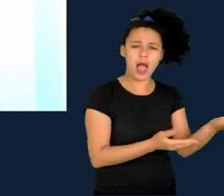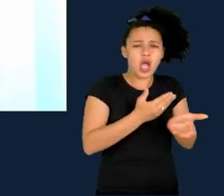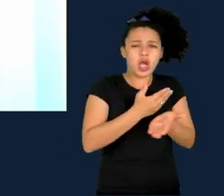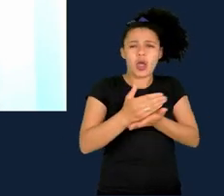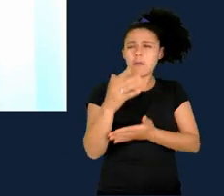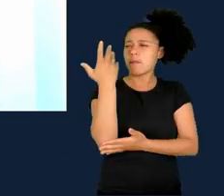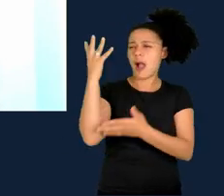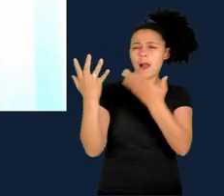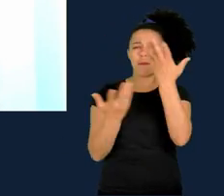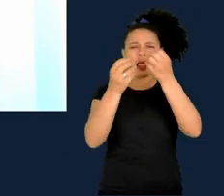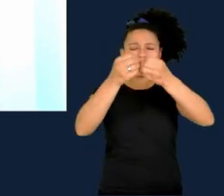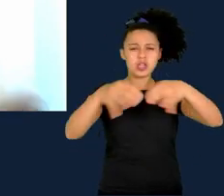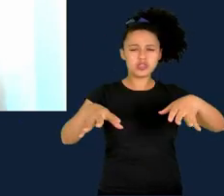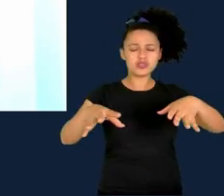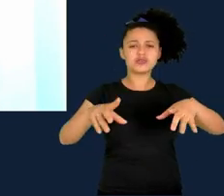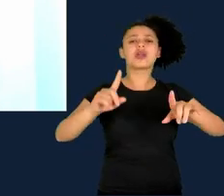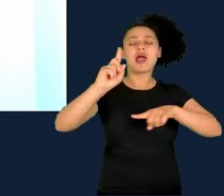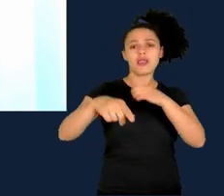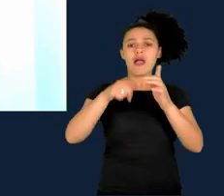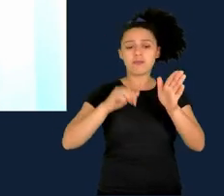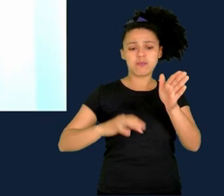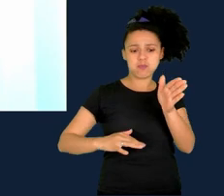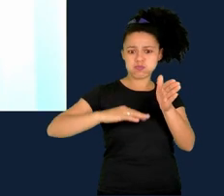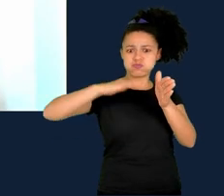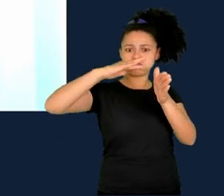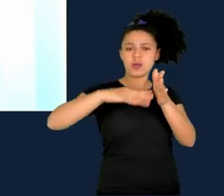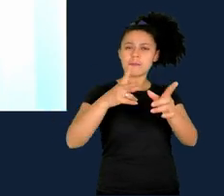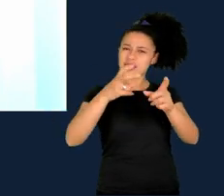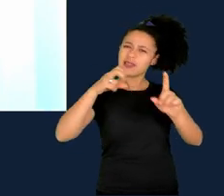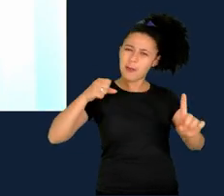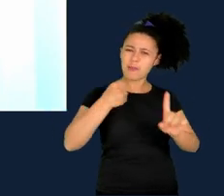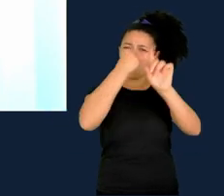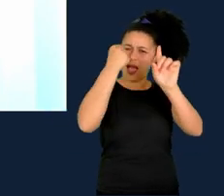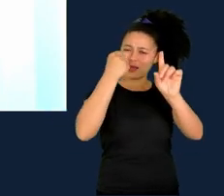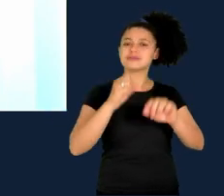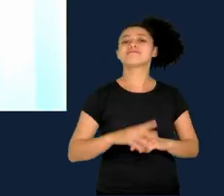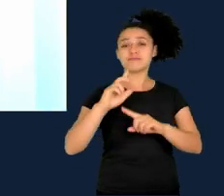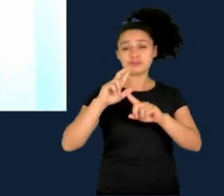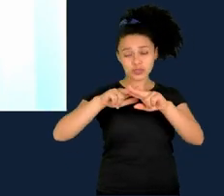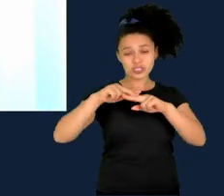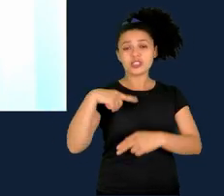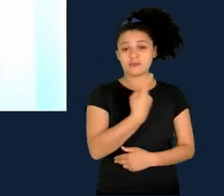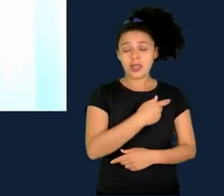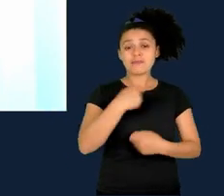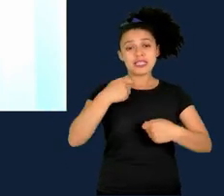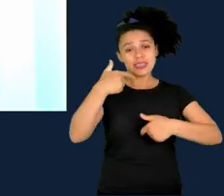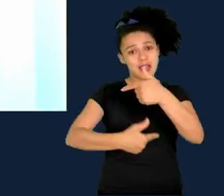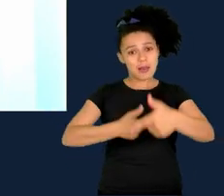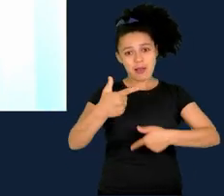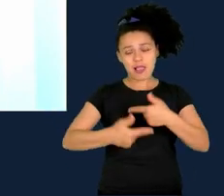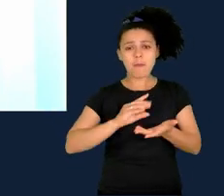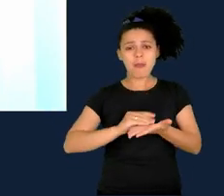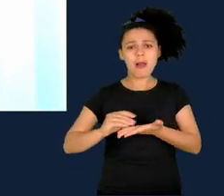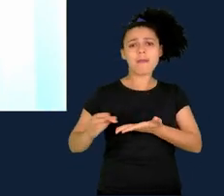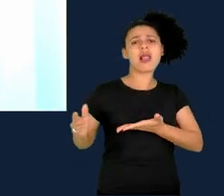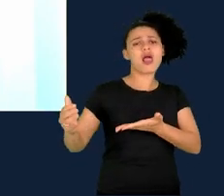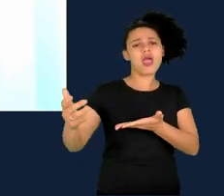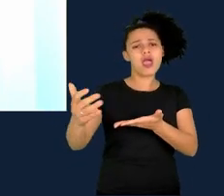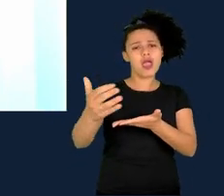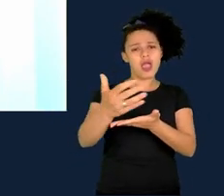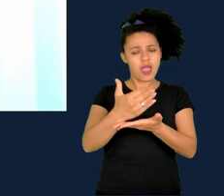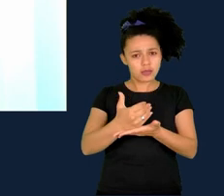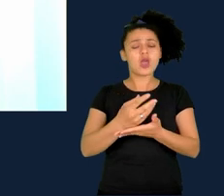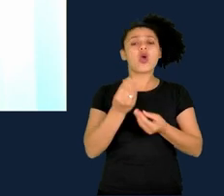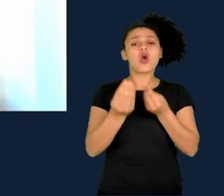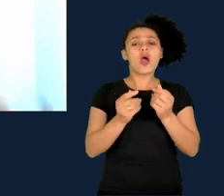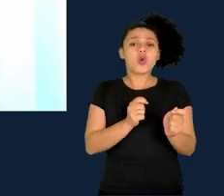impacto, né? Então, acho que, em cima disso, a gente precisa trabalhar, colher dados para poder